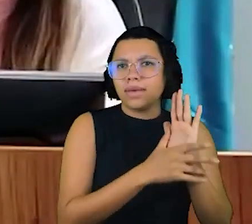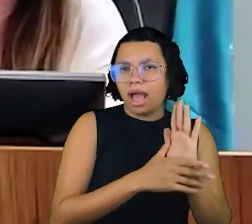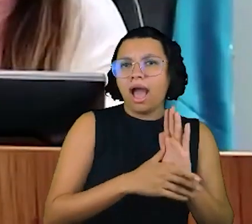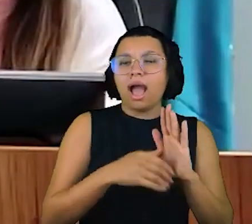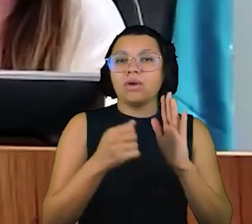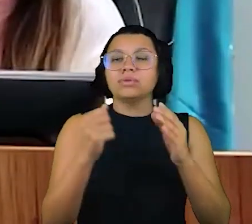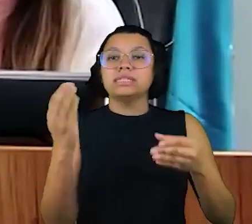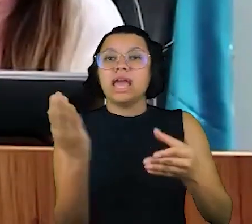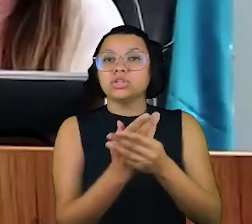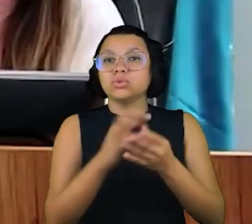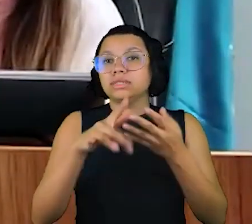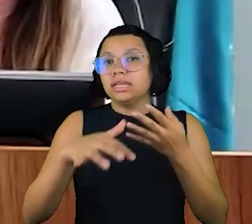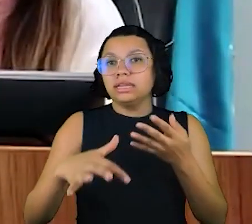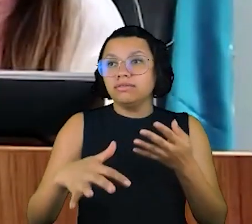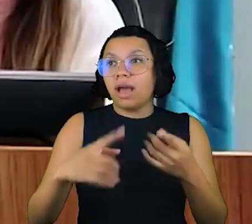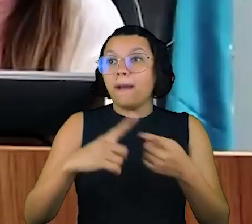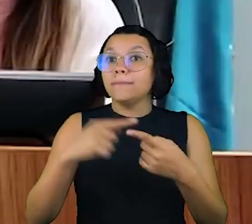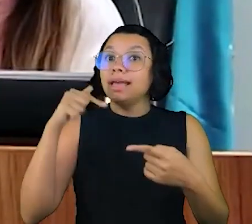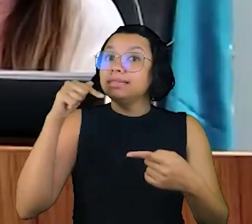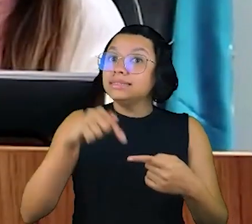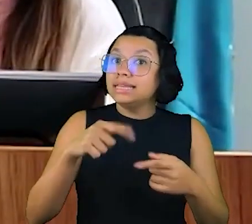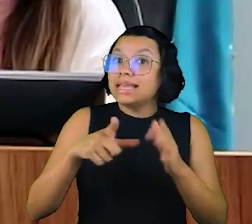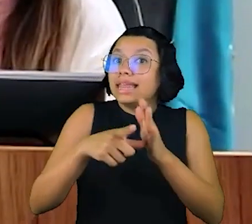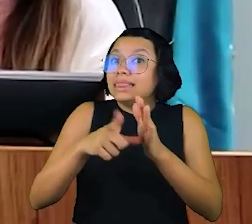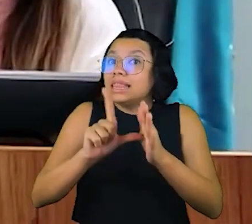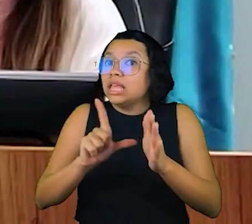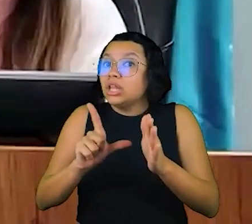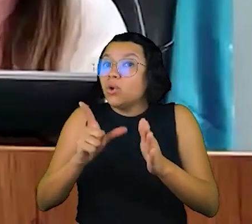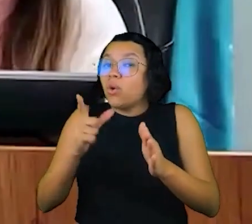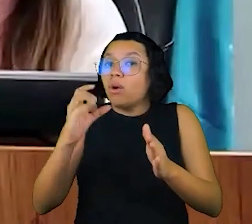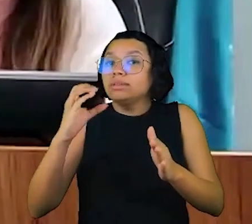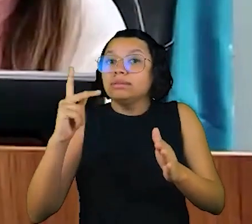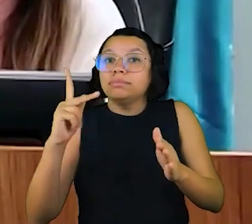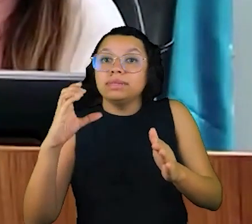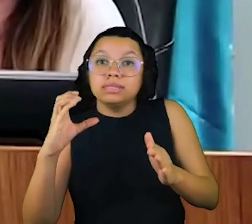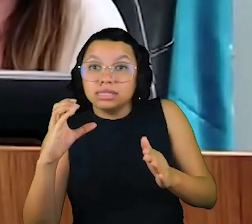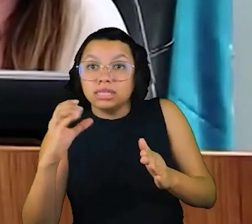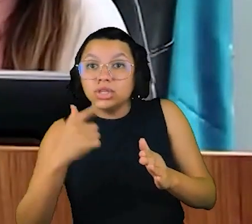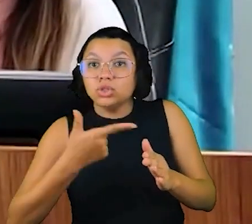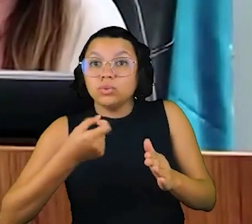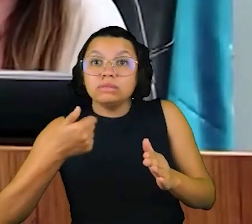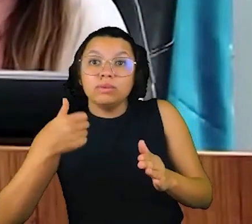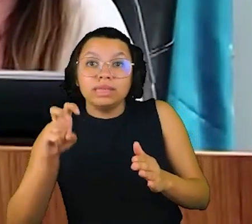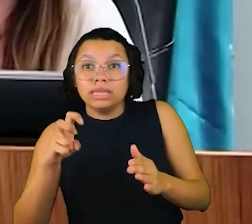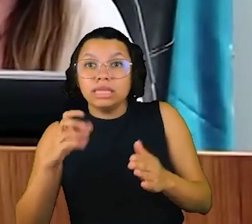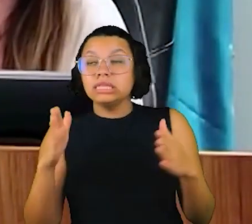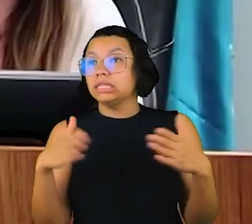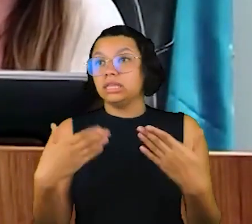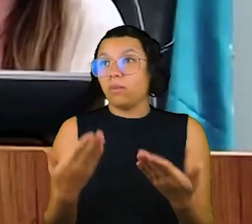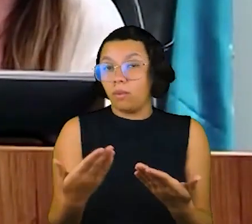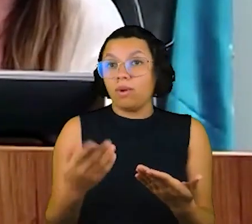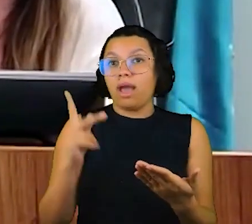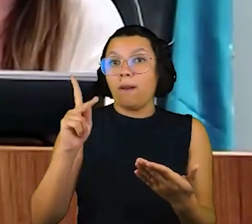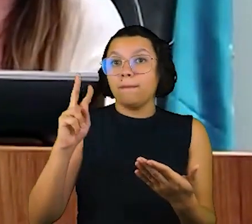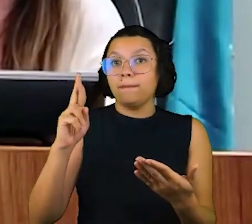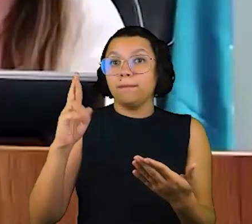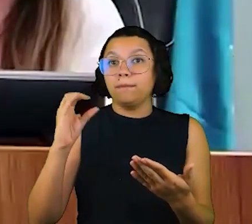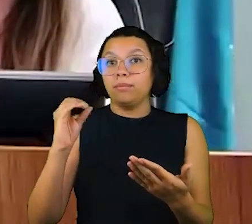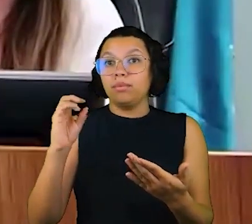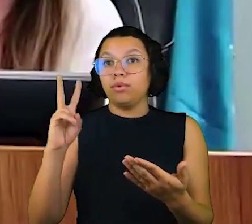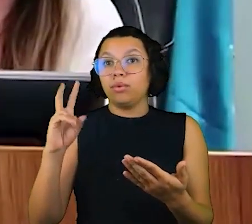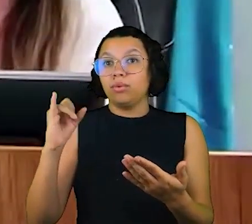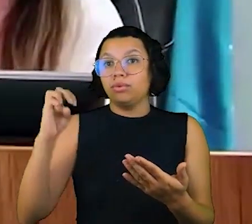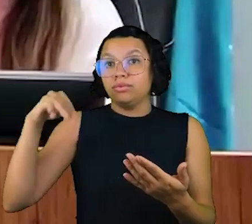derivadas. Mas esse provimento, ele é anterior ao Código de Processo Civil, ou seja, é um provimento